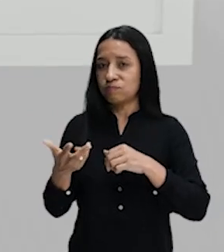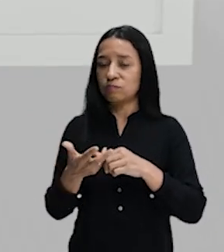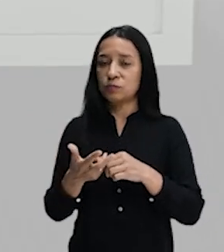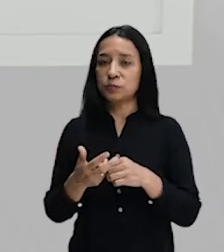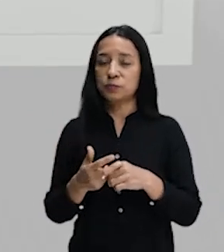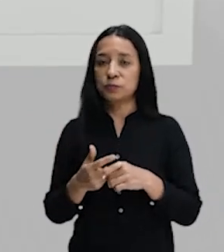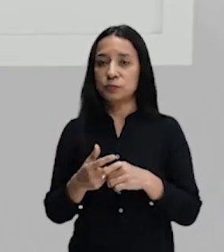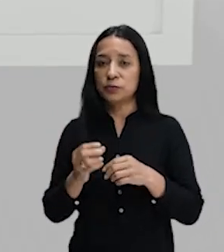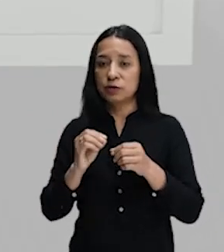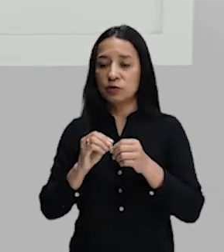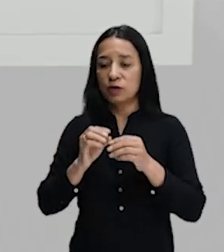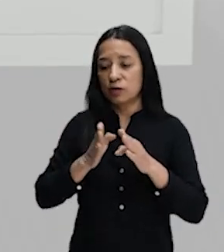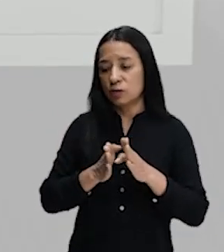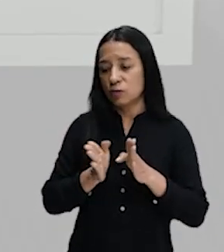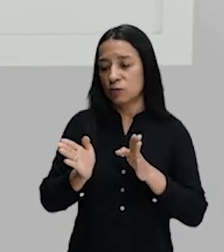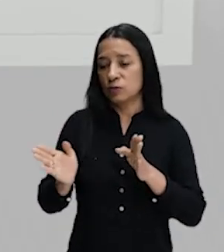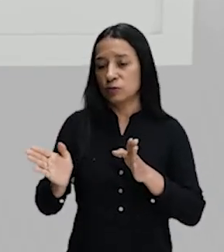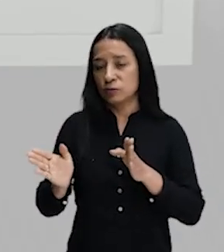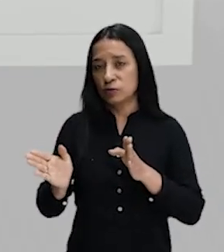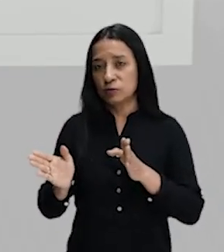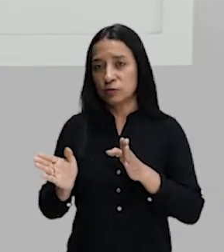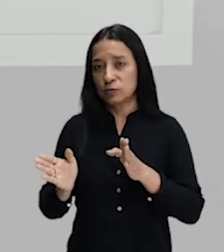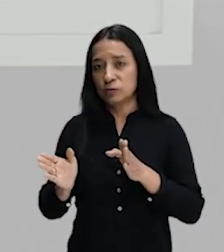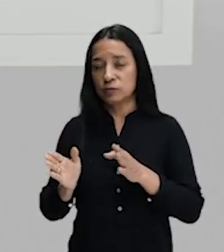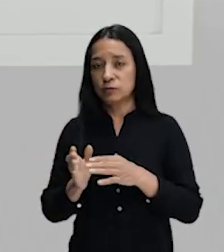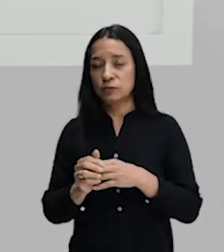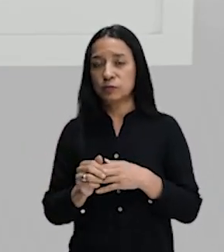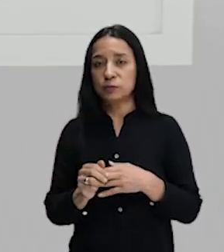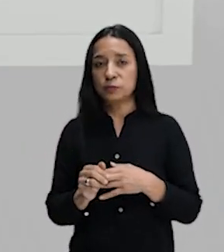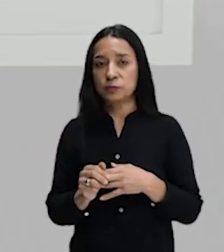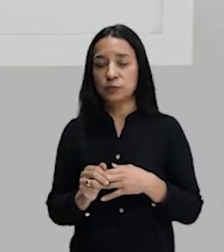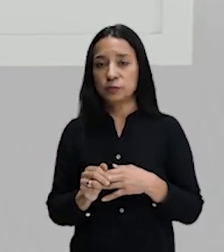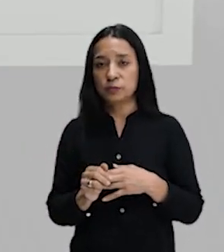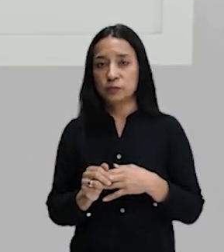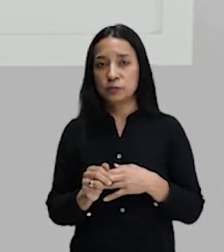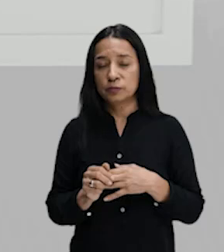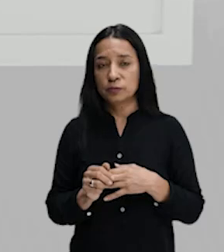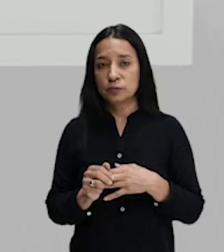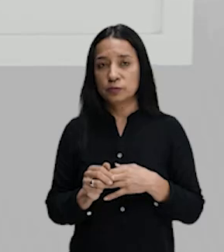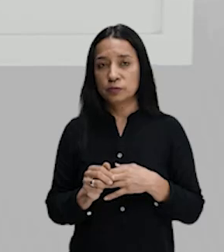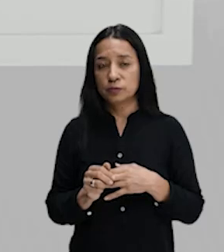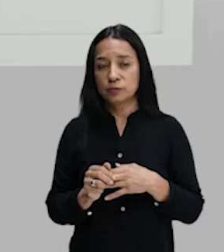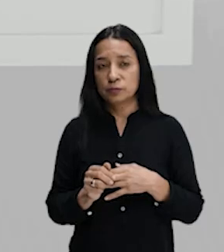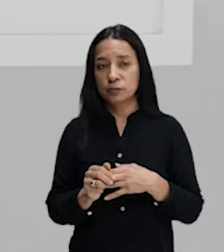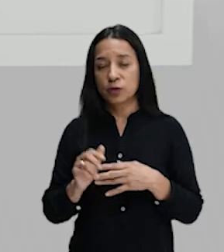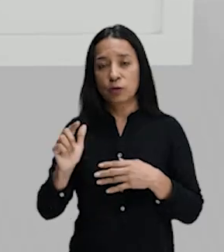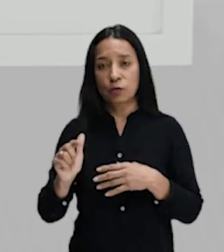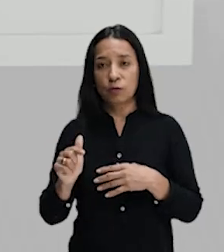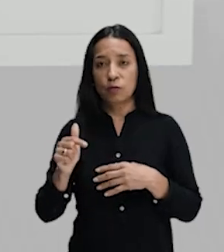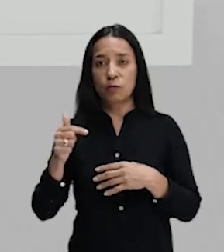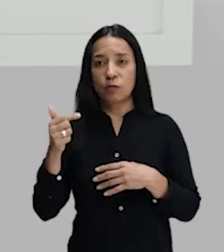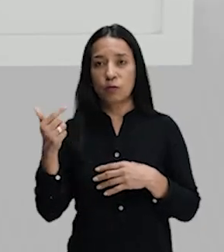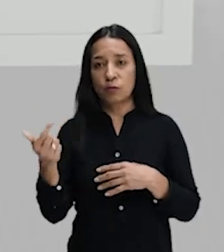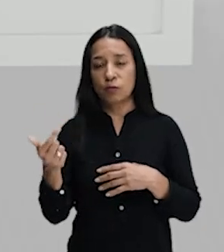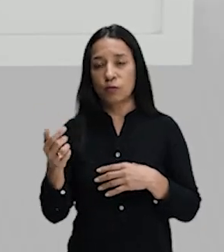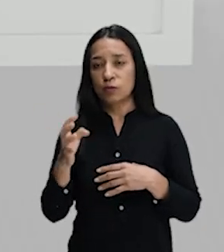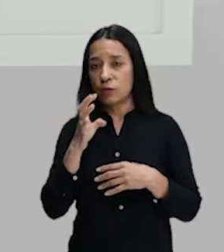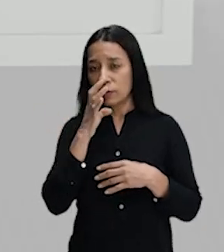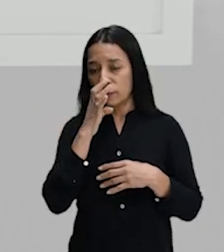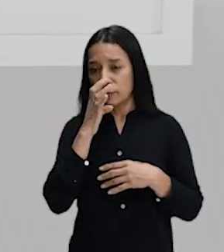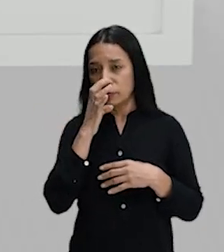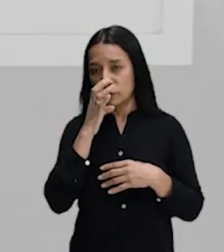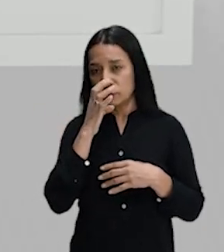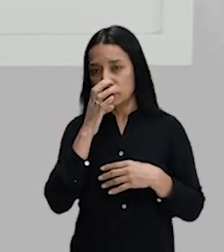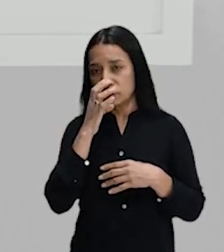né, com a radiação que ele gera. Ok? Uma outra forma também de a gente perceber são